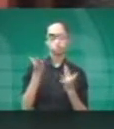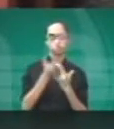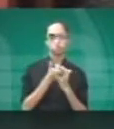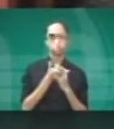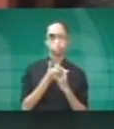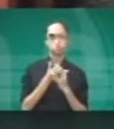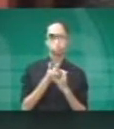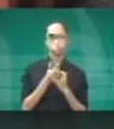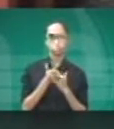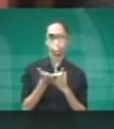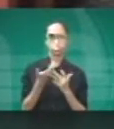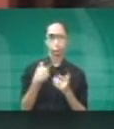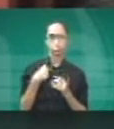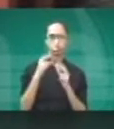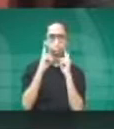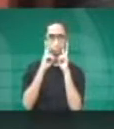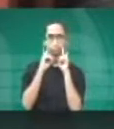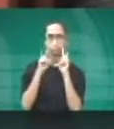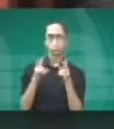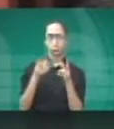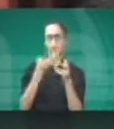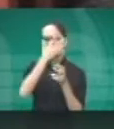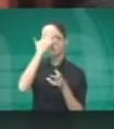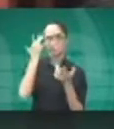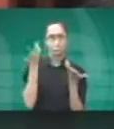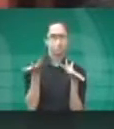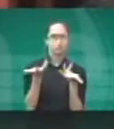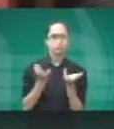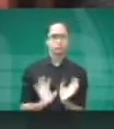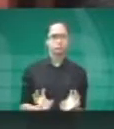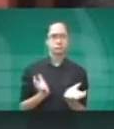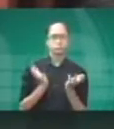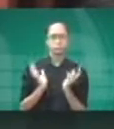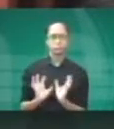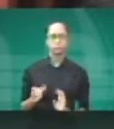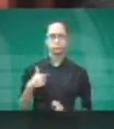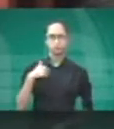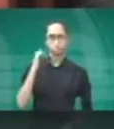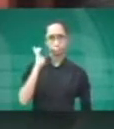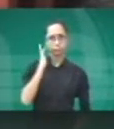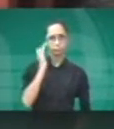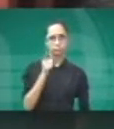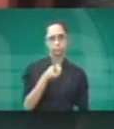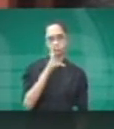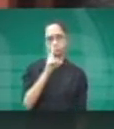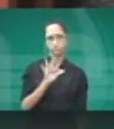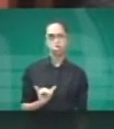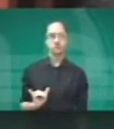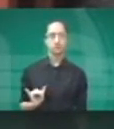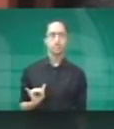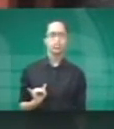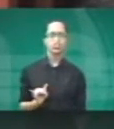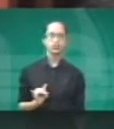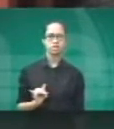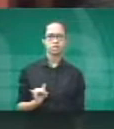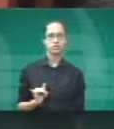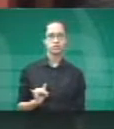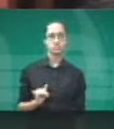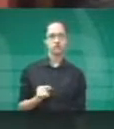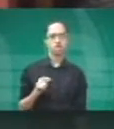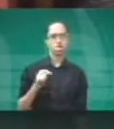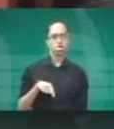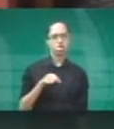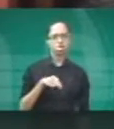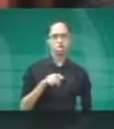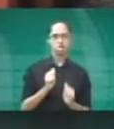uma resistência geral e acho que Vossa Senhoria vai enfrentar aqui na Assembleia e na